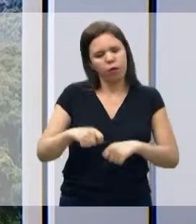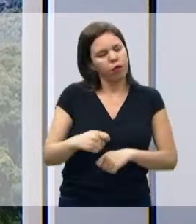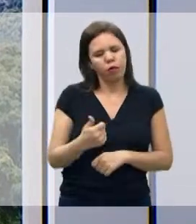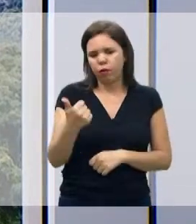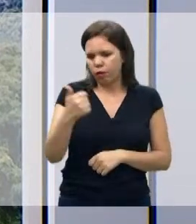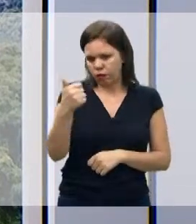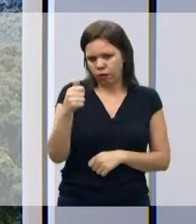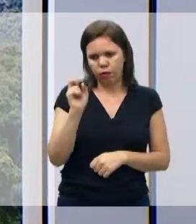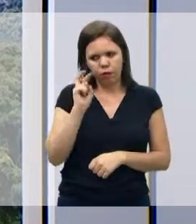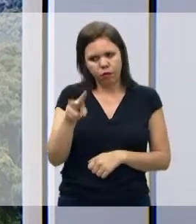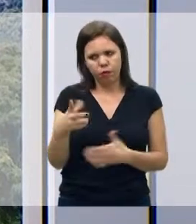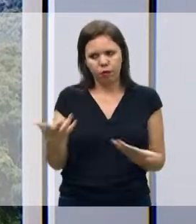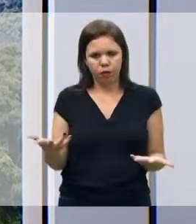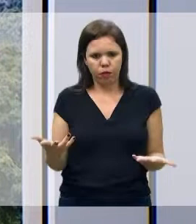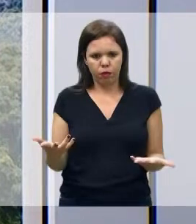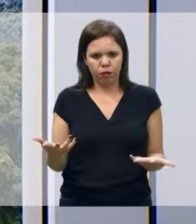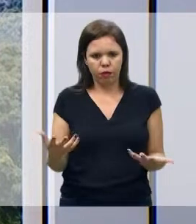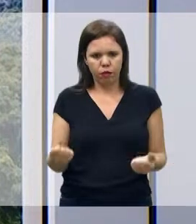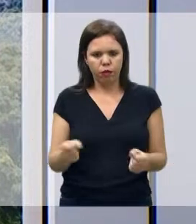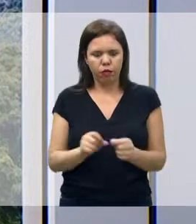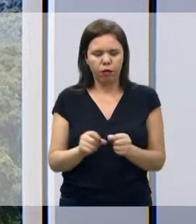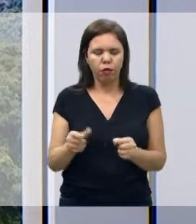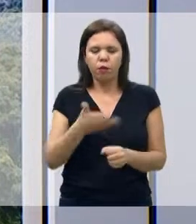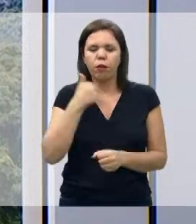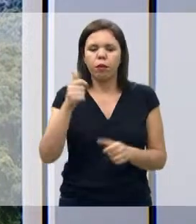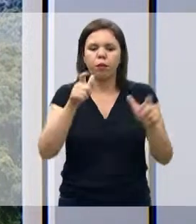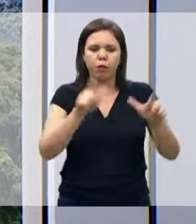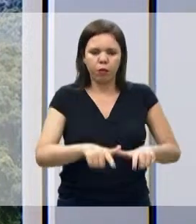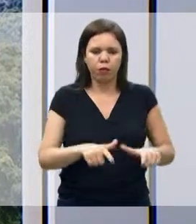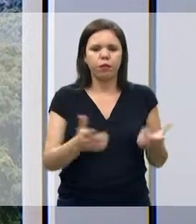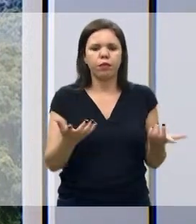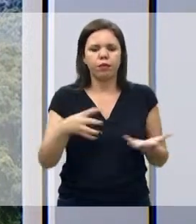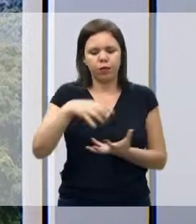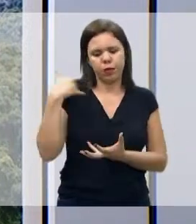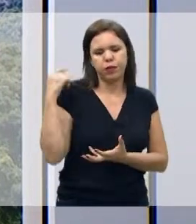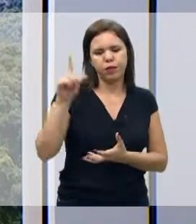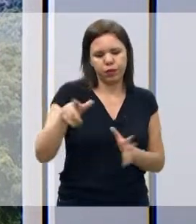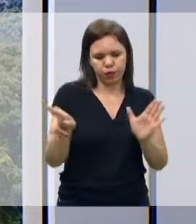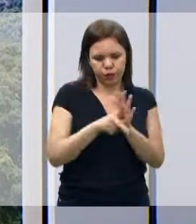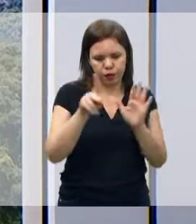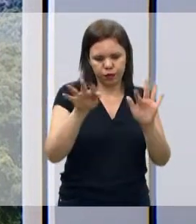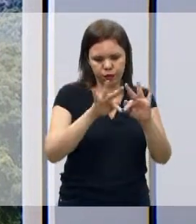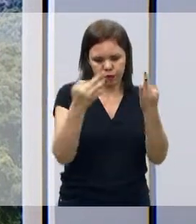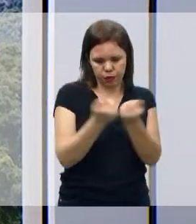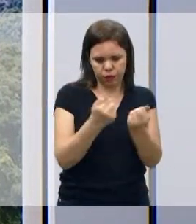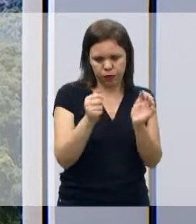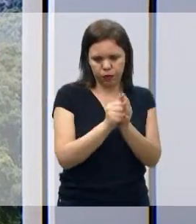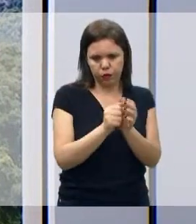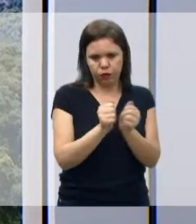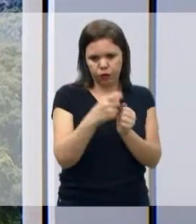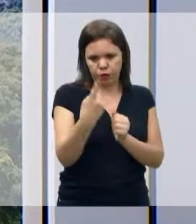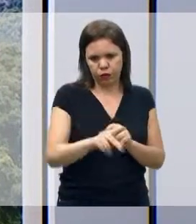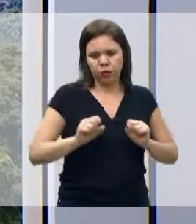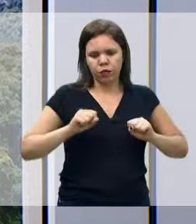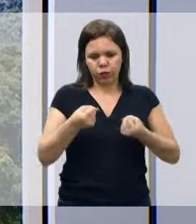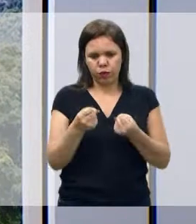primeira a ser olhada, né, porque o melhor lugar para o idoso é na sua família e todo o esforço será feito para isso,